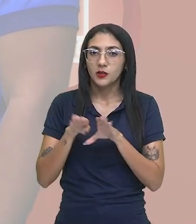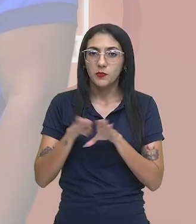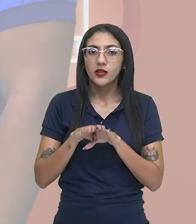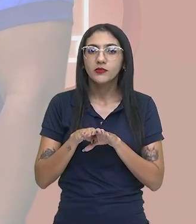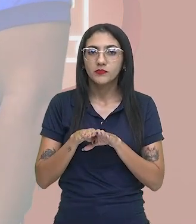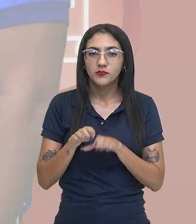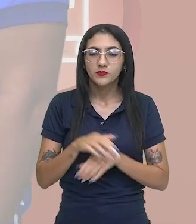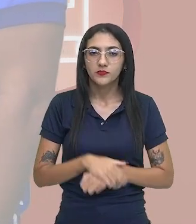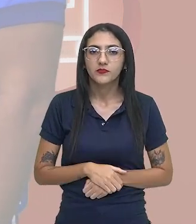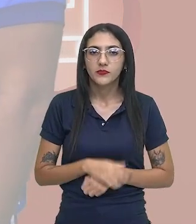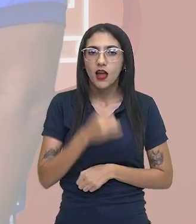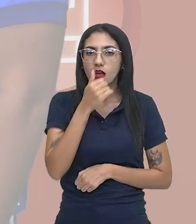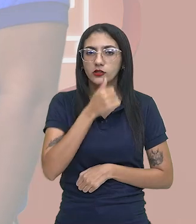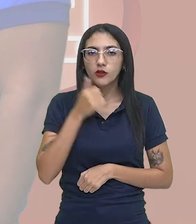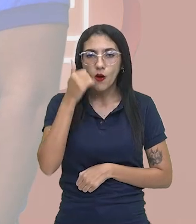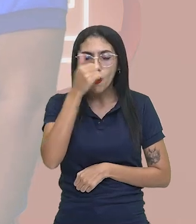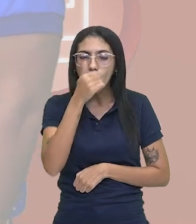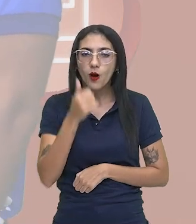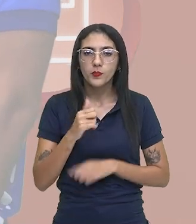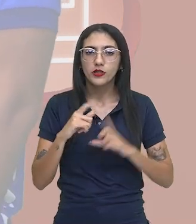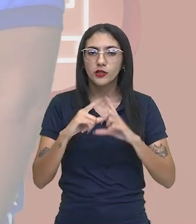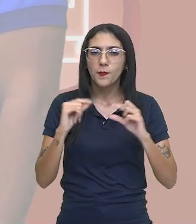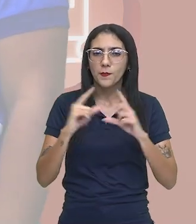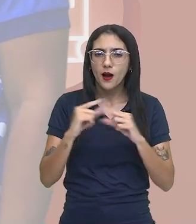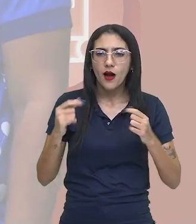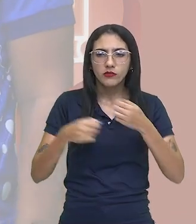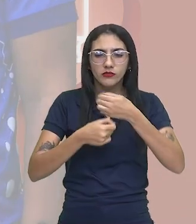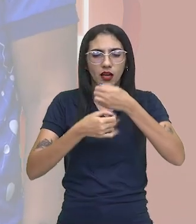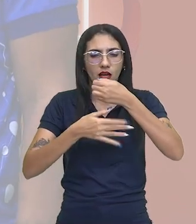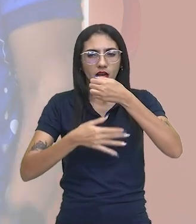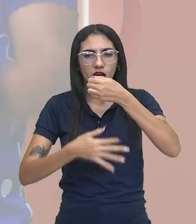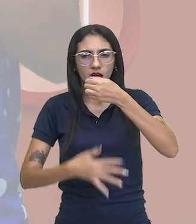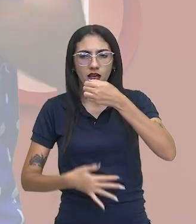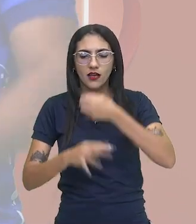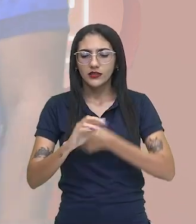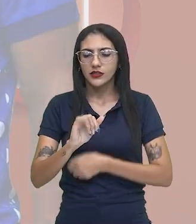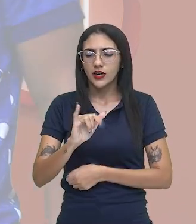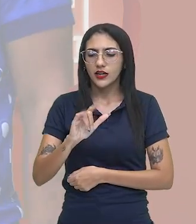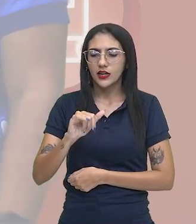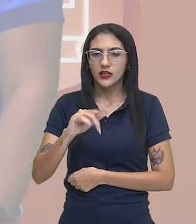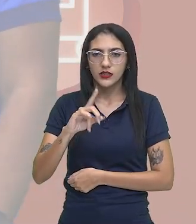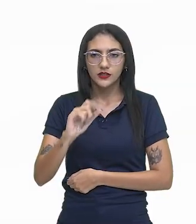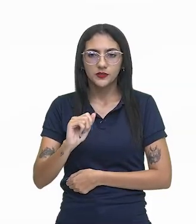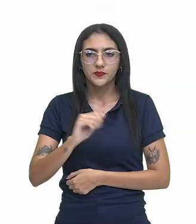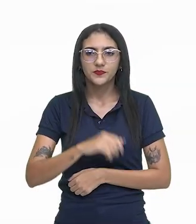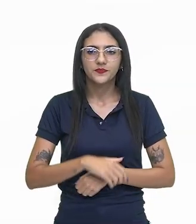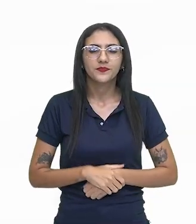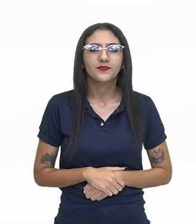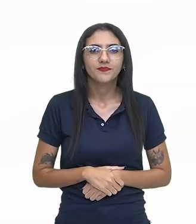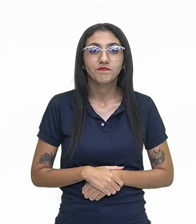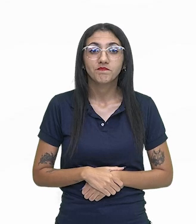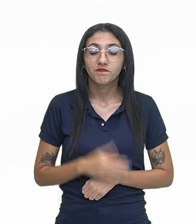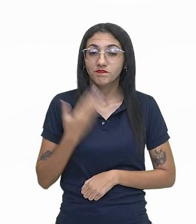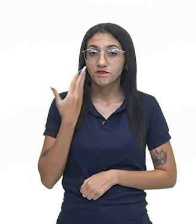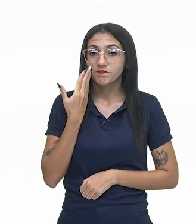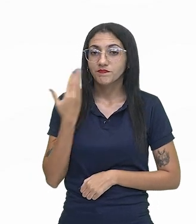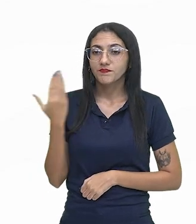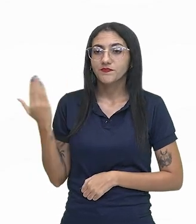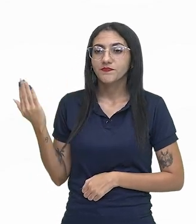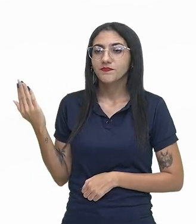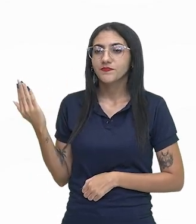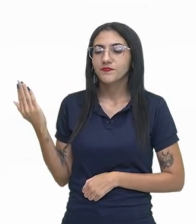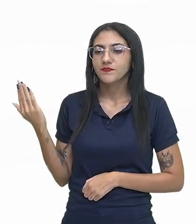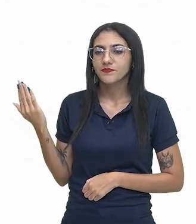pessoas, né, Etiópia, Japão, até chegarmos aí na Tailândia. Esse mapa que nós vamos ver na próxima tela mostra os índices